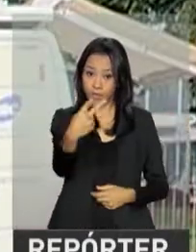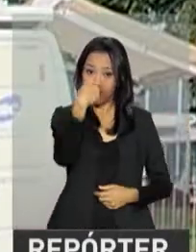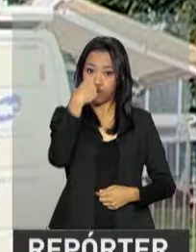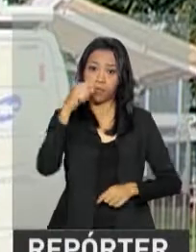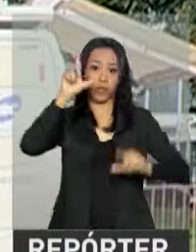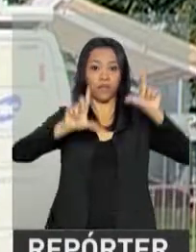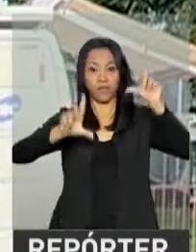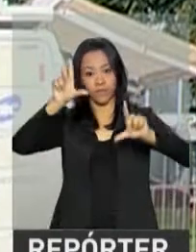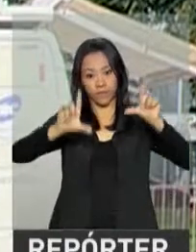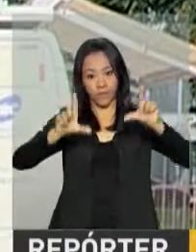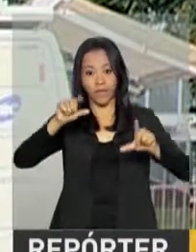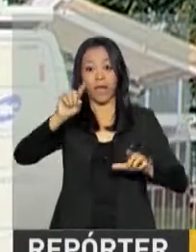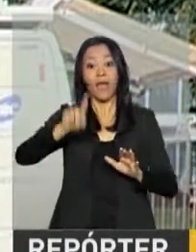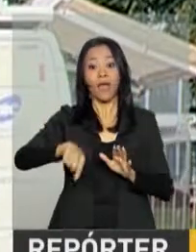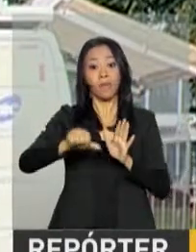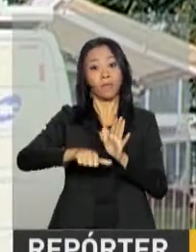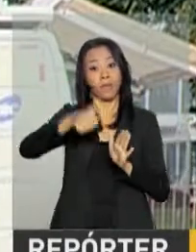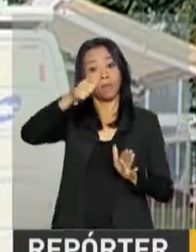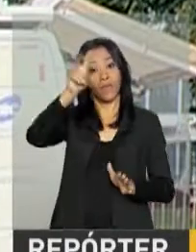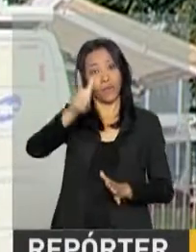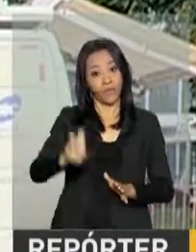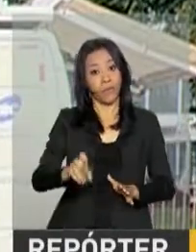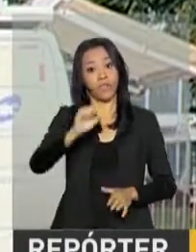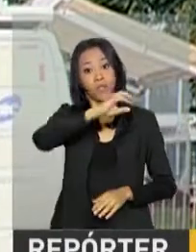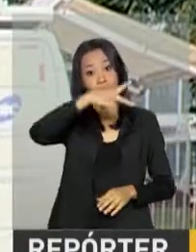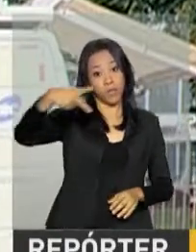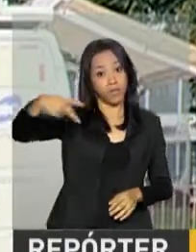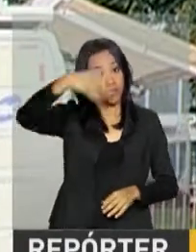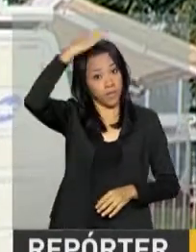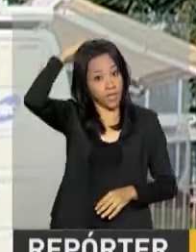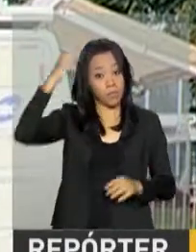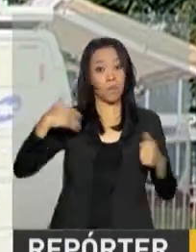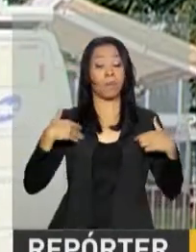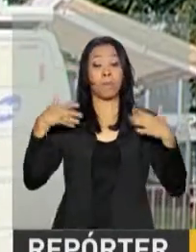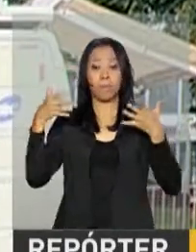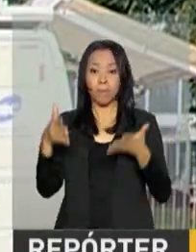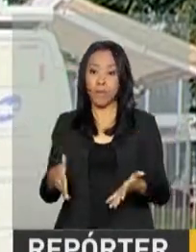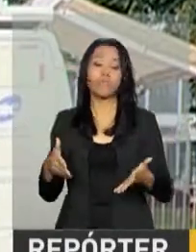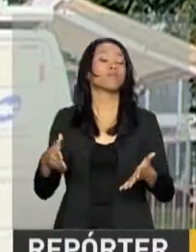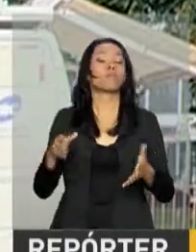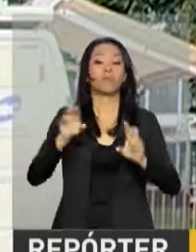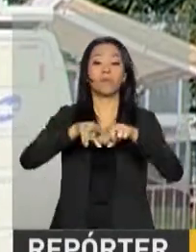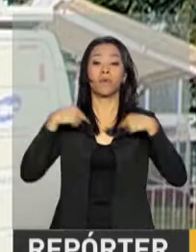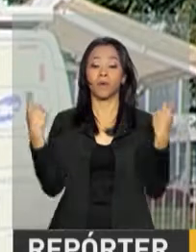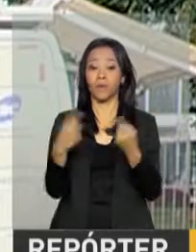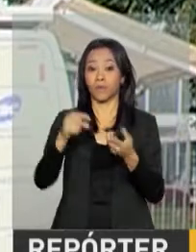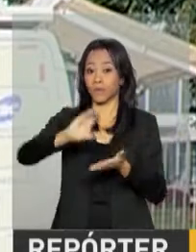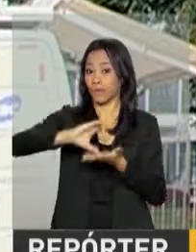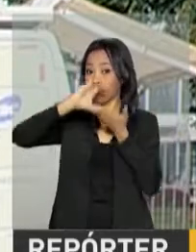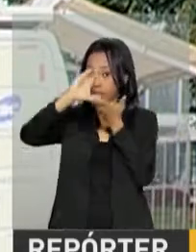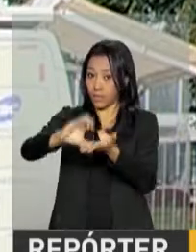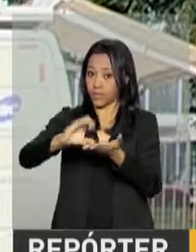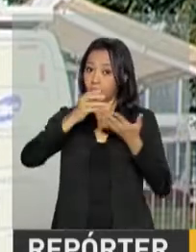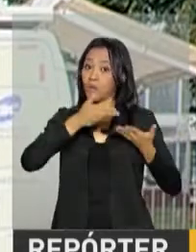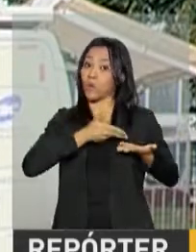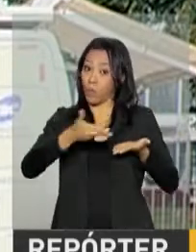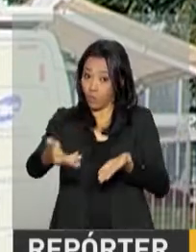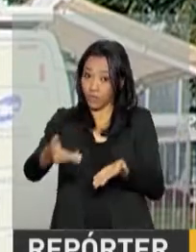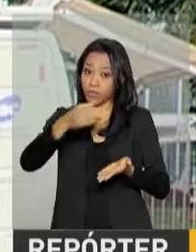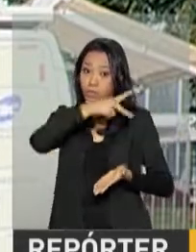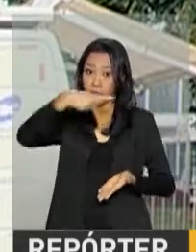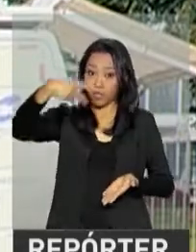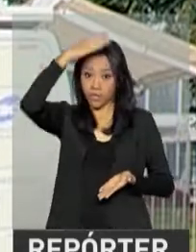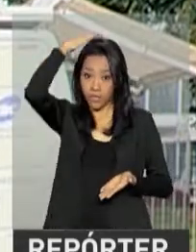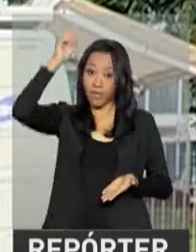TV NBR. É a primeira vez que um presidente da República participa de uma reunião do Conselho Militar de Defesa. O convite para o presidente Temer foi feito